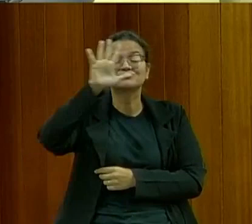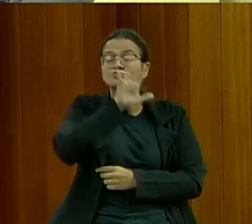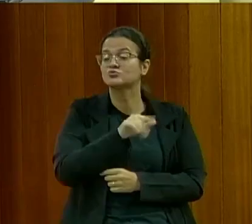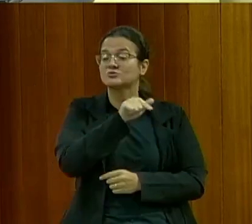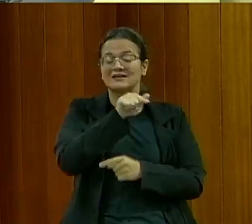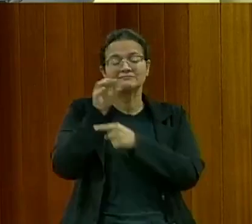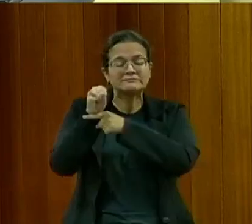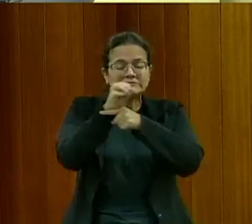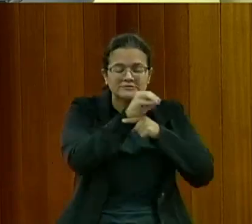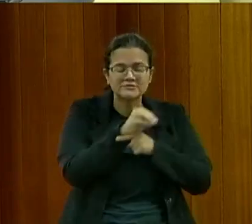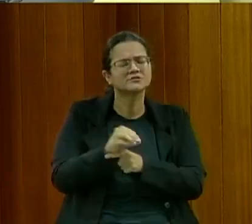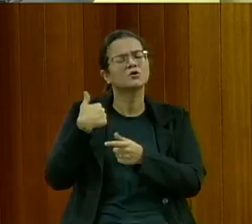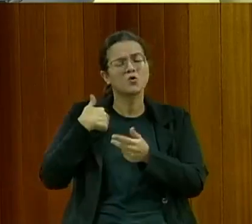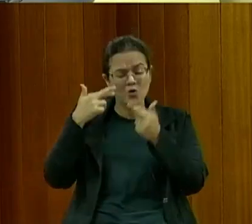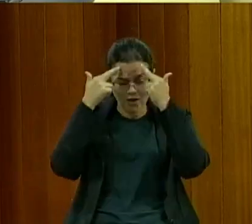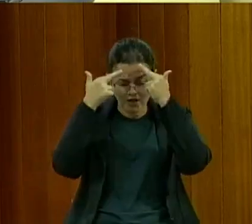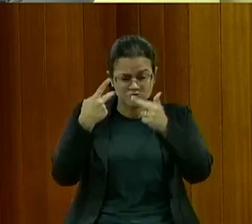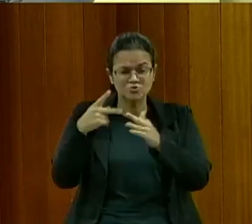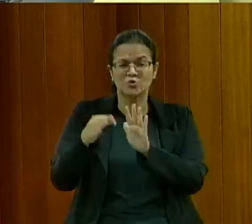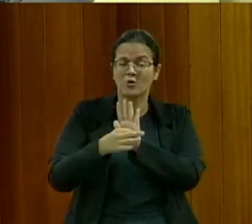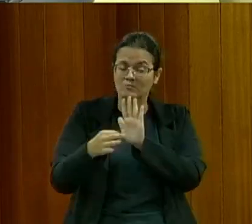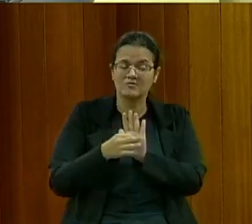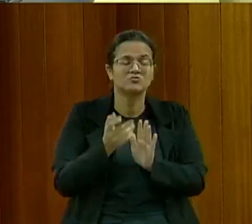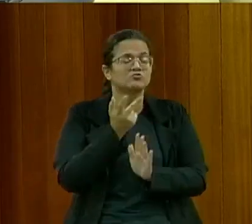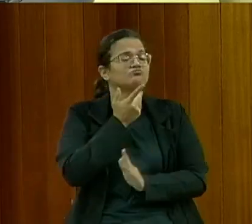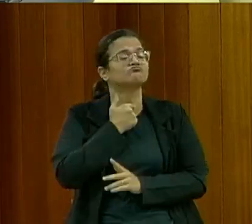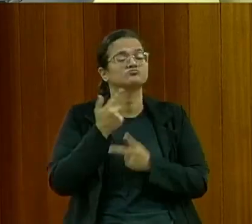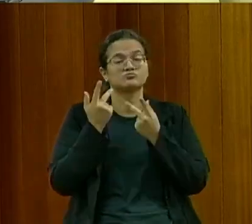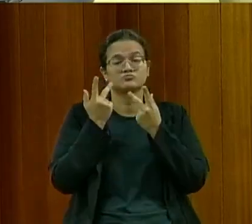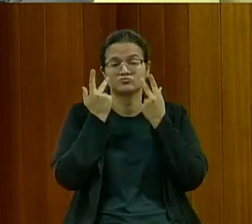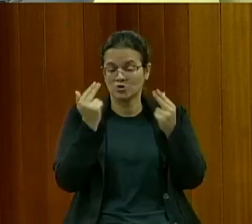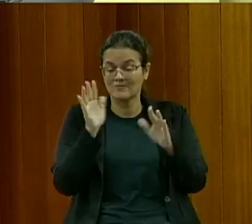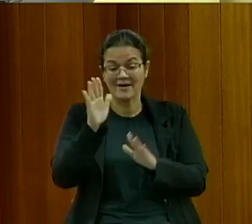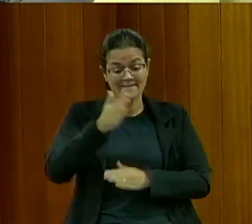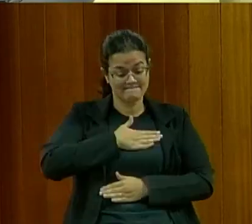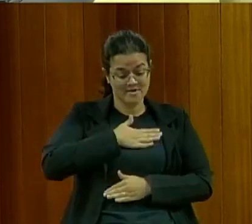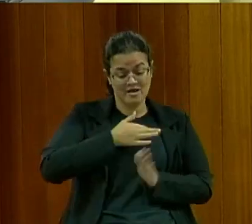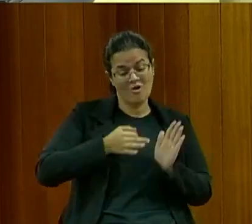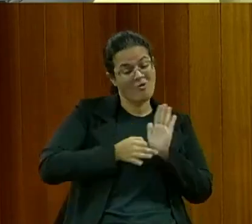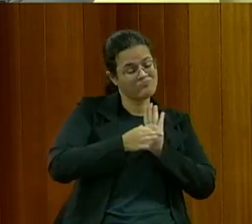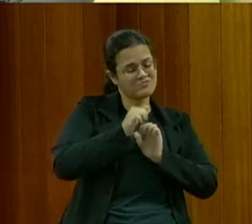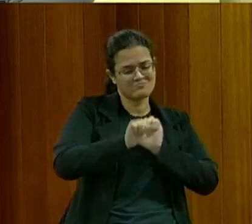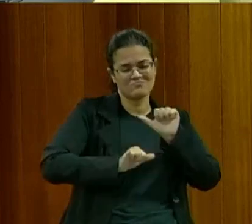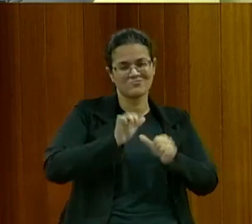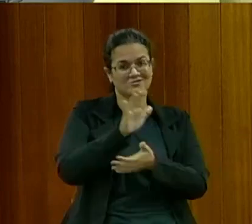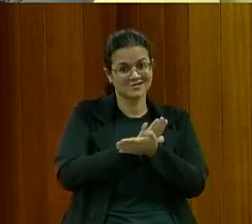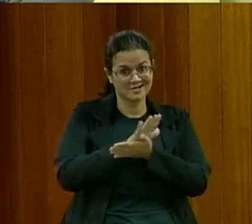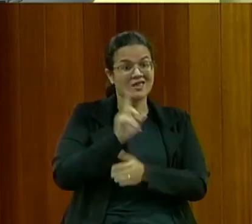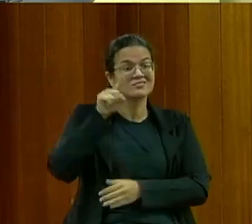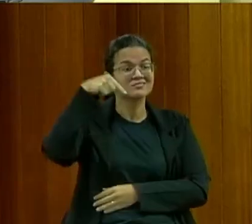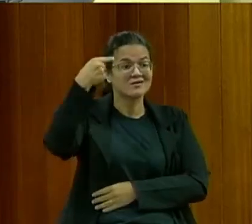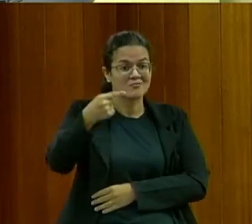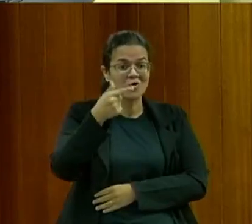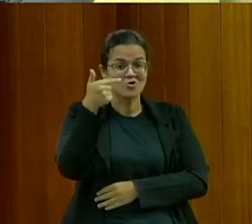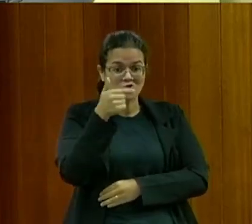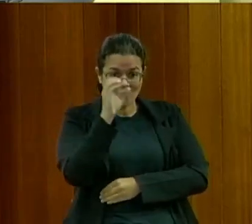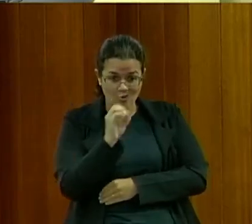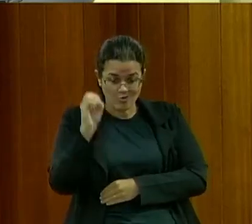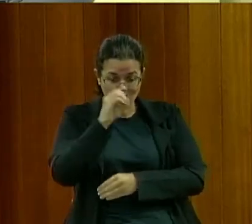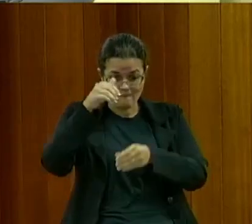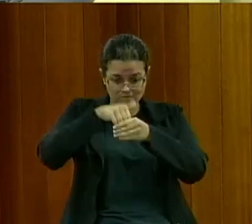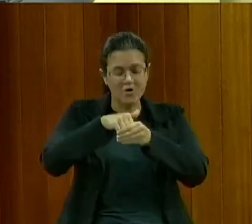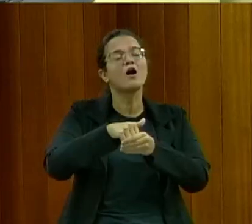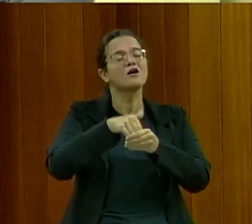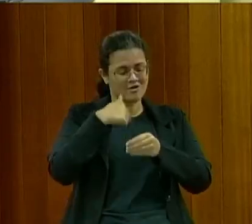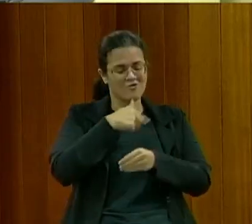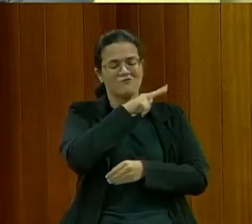fica à vontade. Agora, a minha opinião ninguém muda também. E eu, depois da eleição, eu vou pular para dentro. Aí eu vou pular para dentro. Vou pular para dentro. E